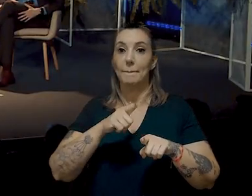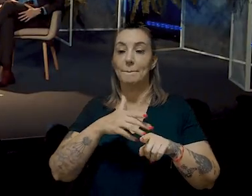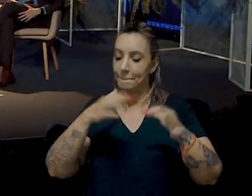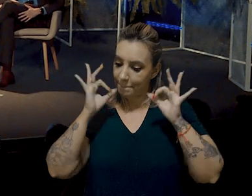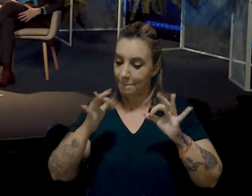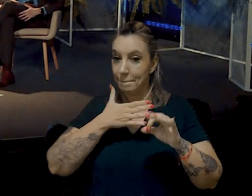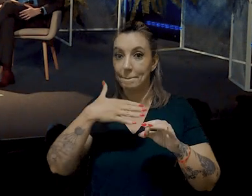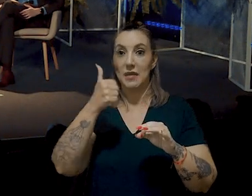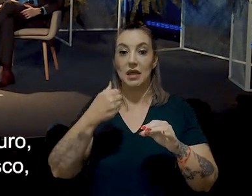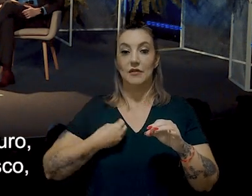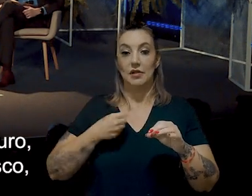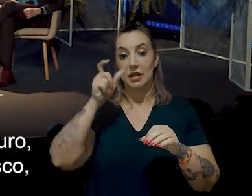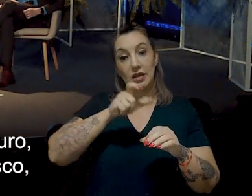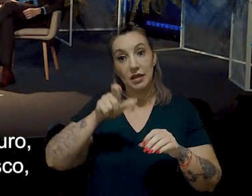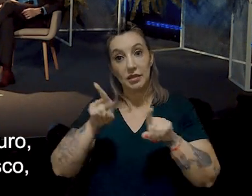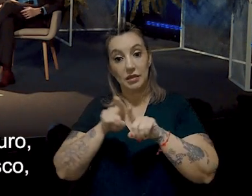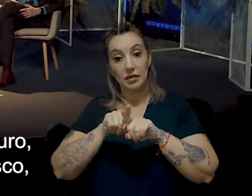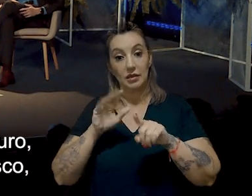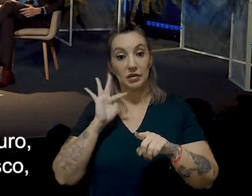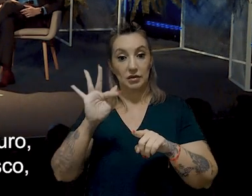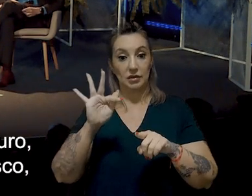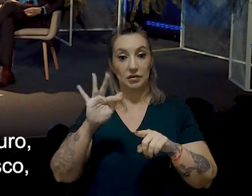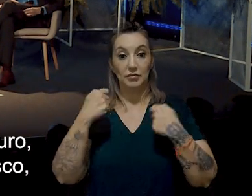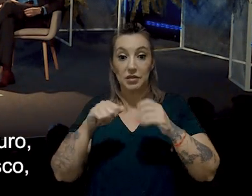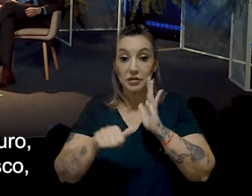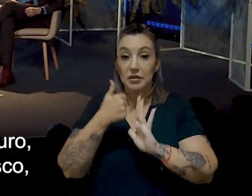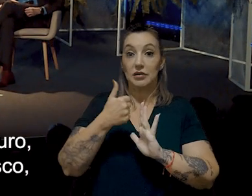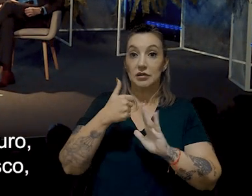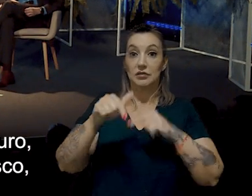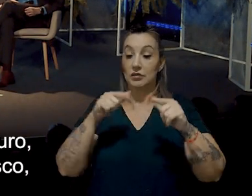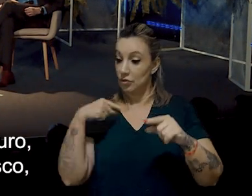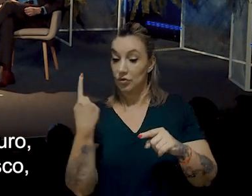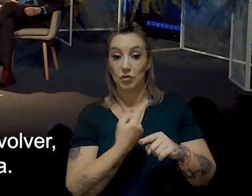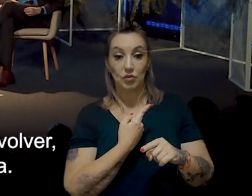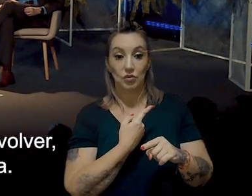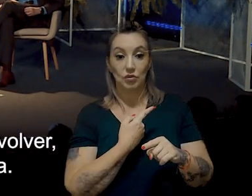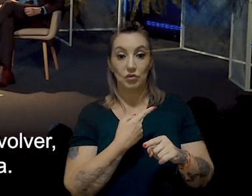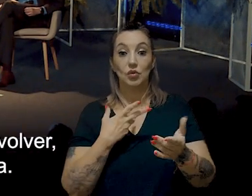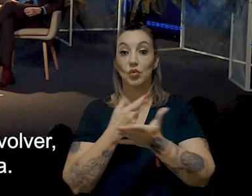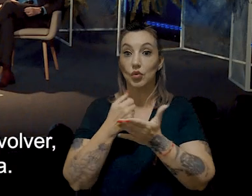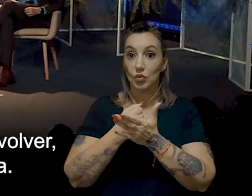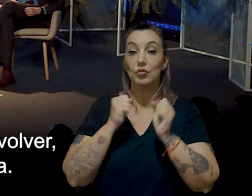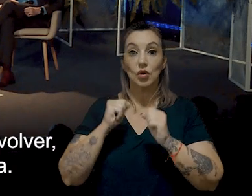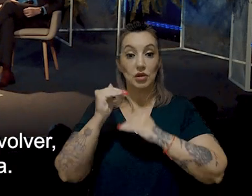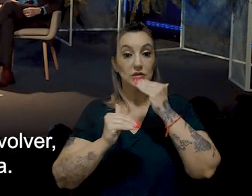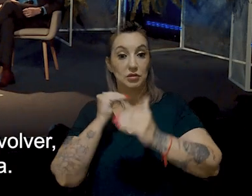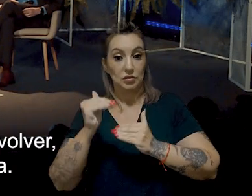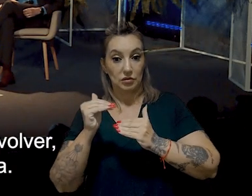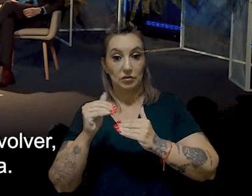consegue de fato melhorar a vida daquelas pessoas que no futuro primeiro precisam trabalho conosco vão ser consumidores e podem